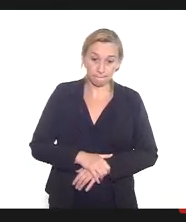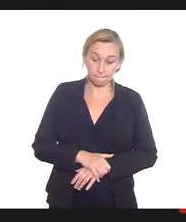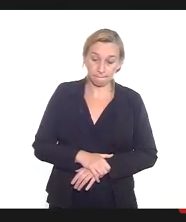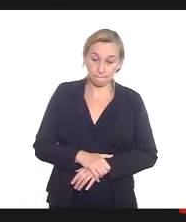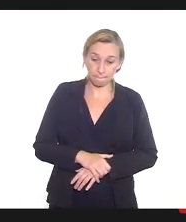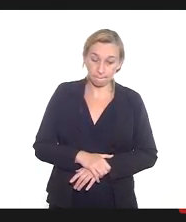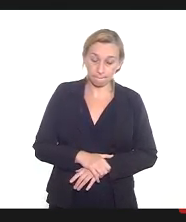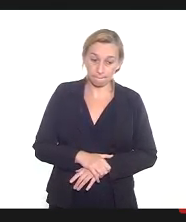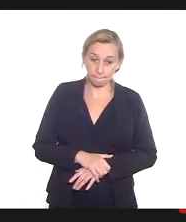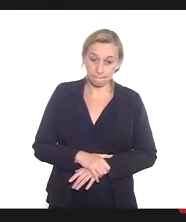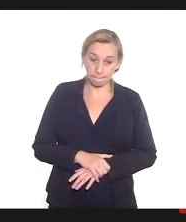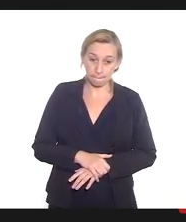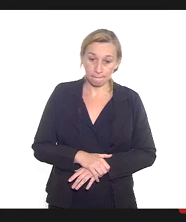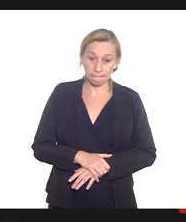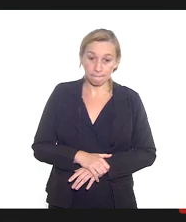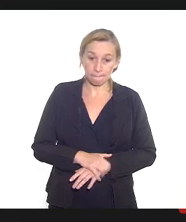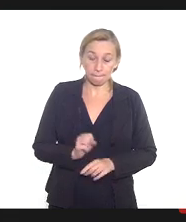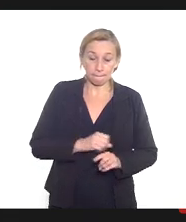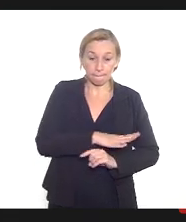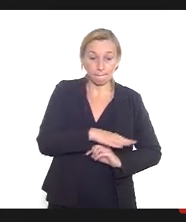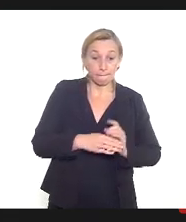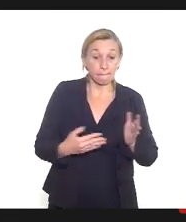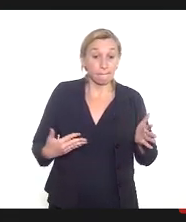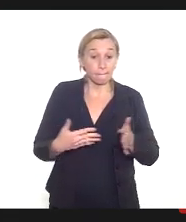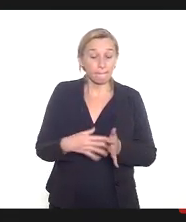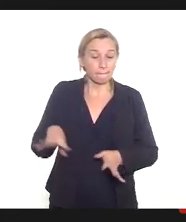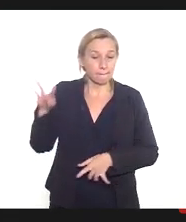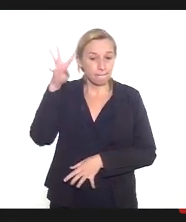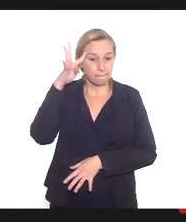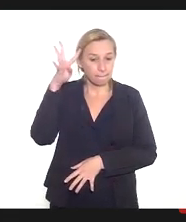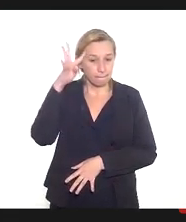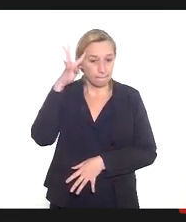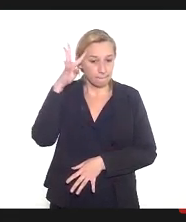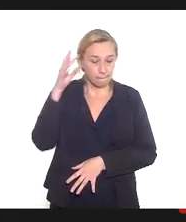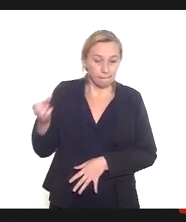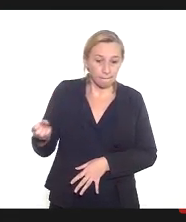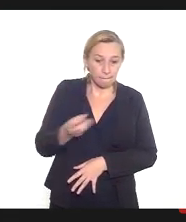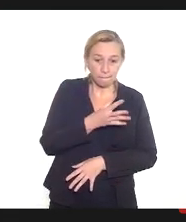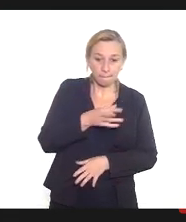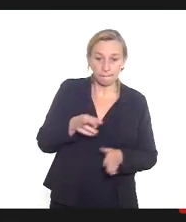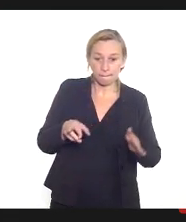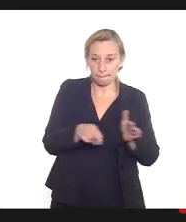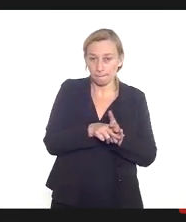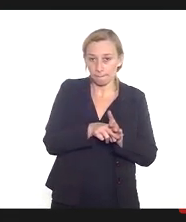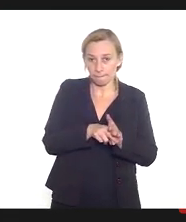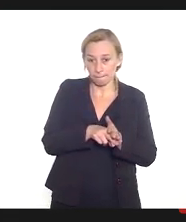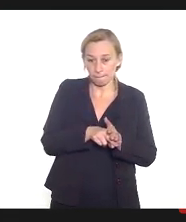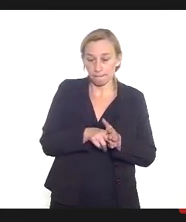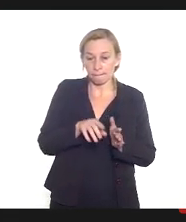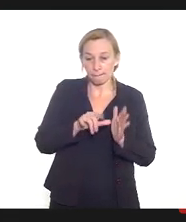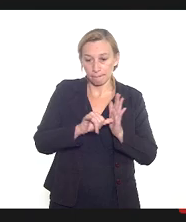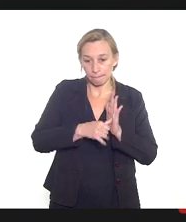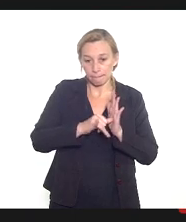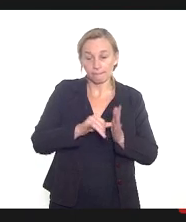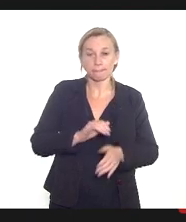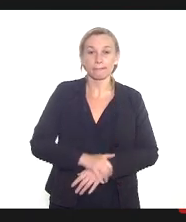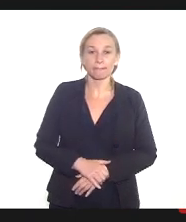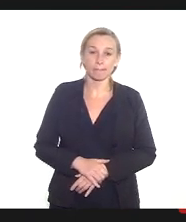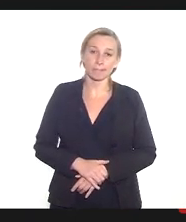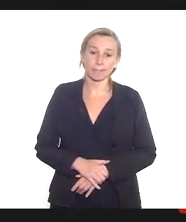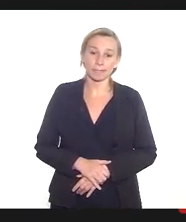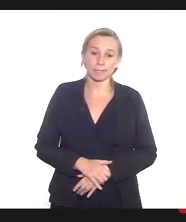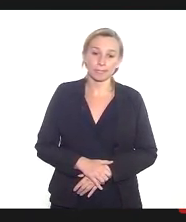até quarta-feira tem uma nova resolução no Diário Oficial